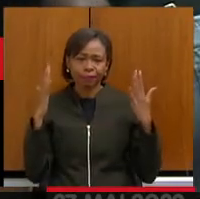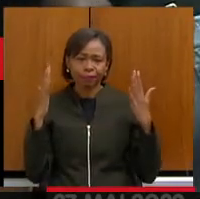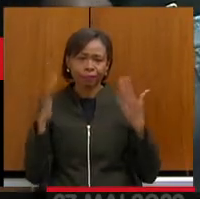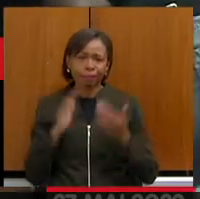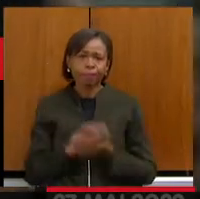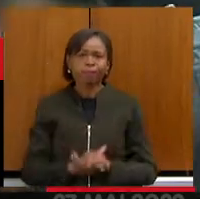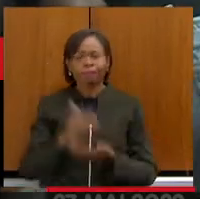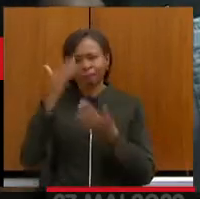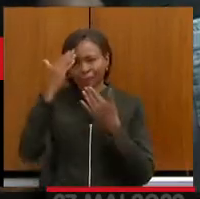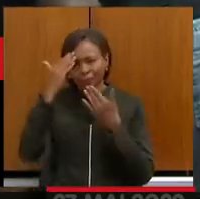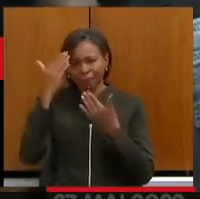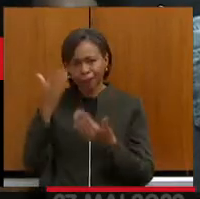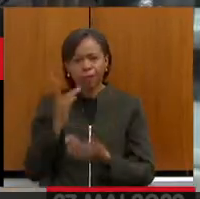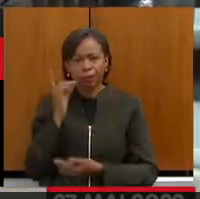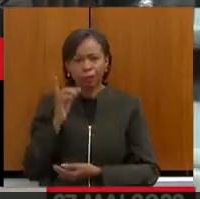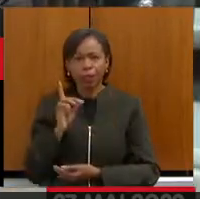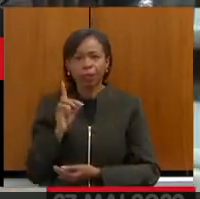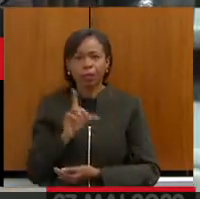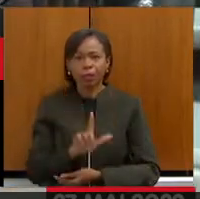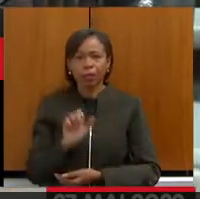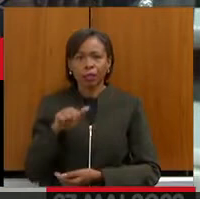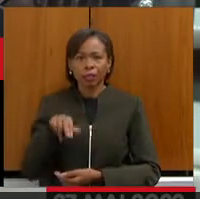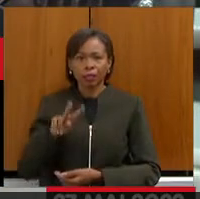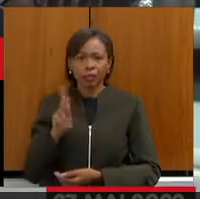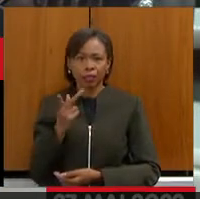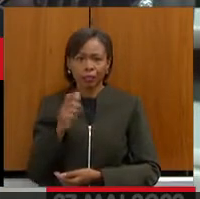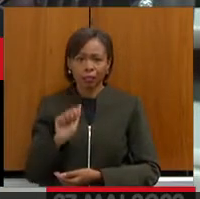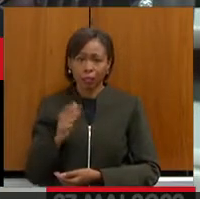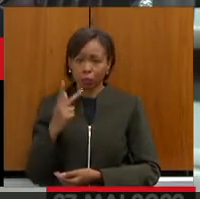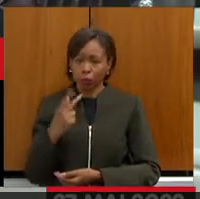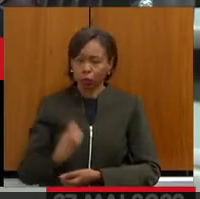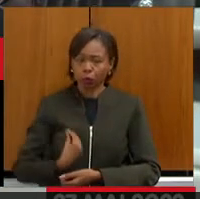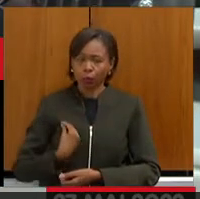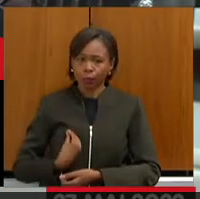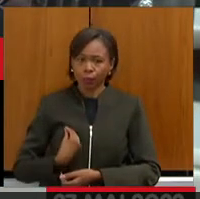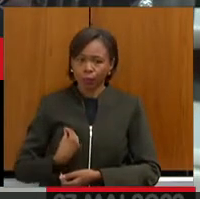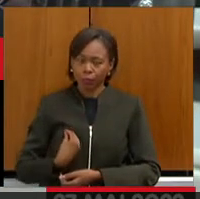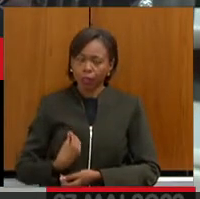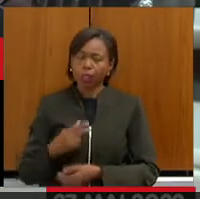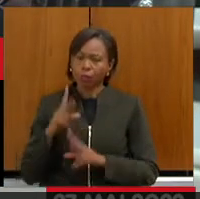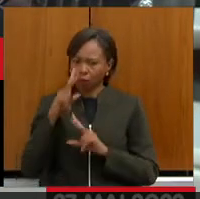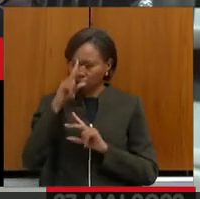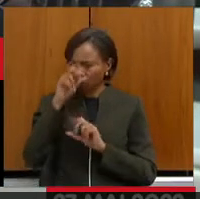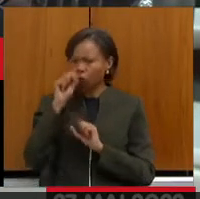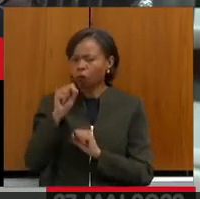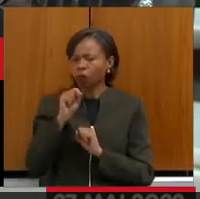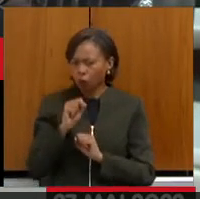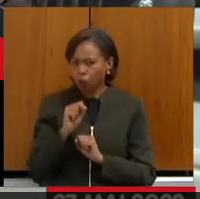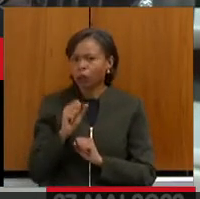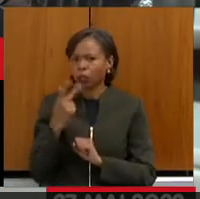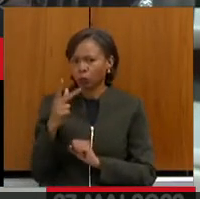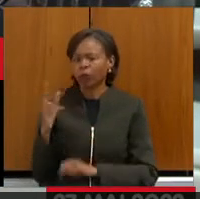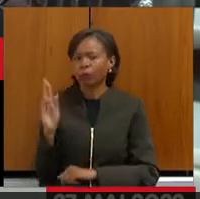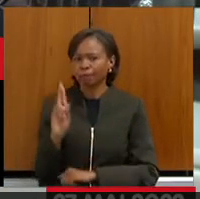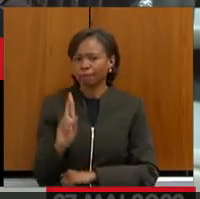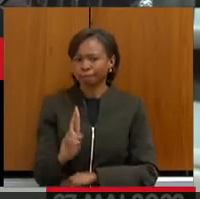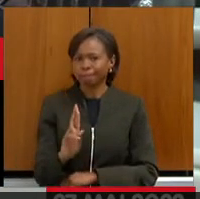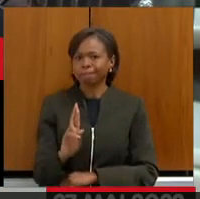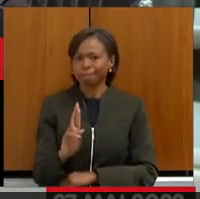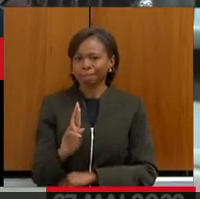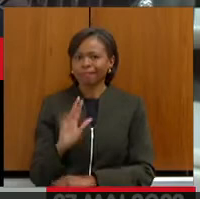bom obrigada deputada velhinha pela presença pela força e pela representatividade